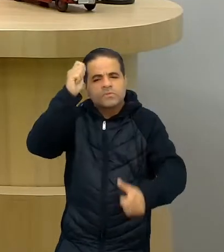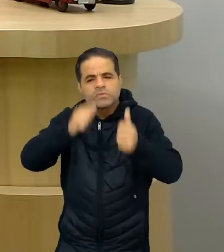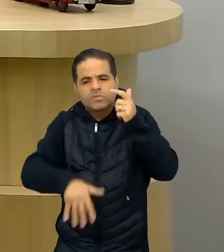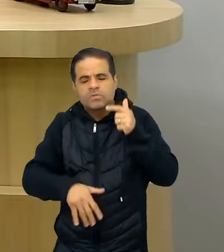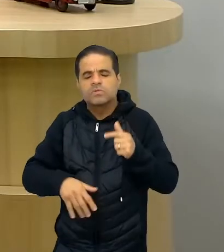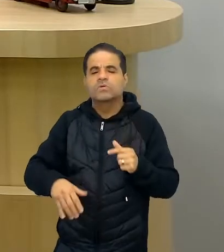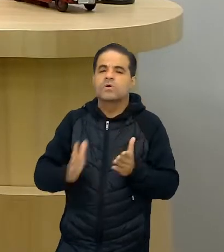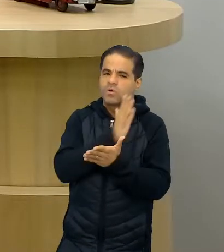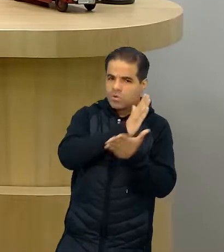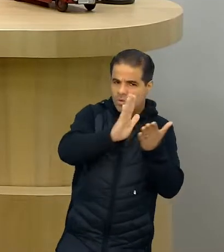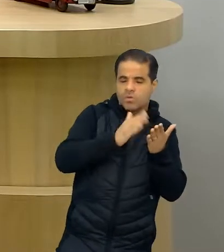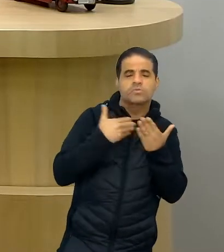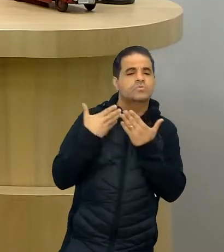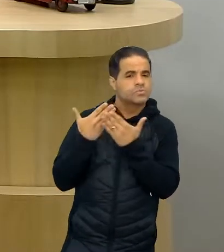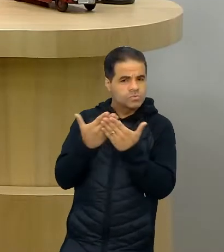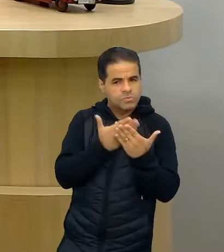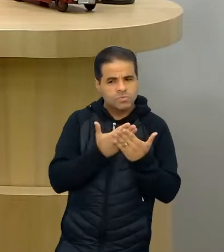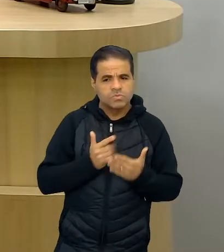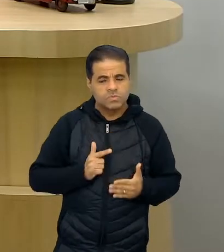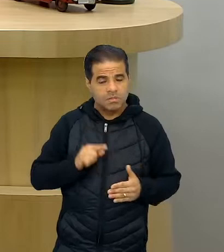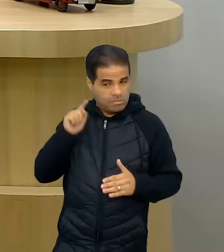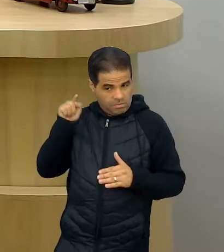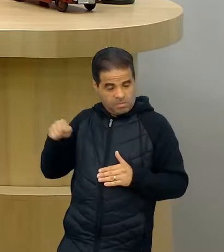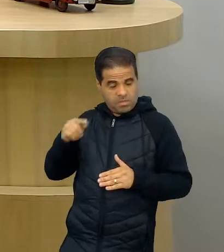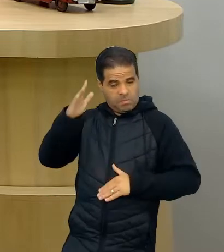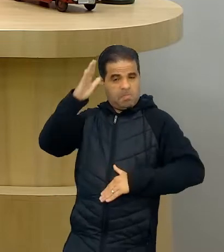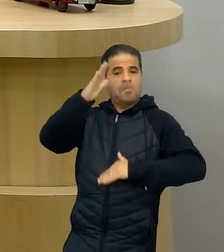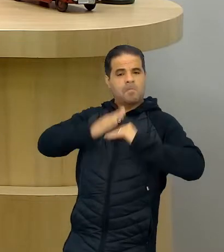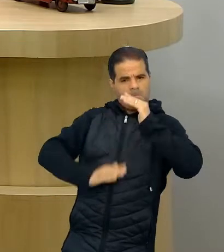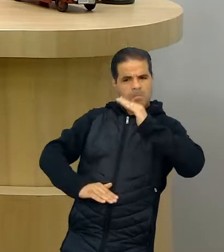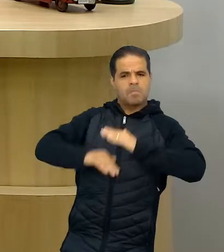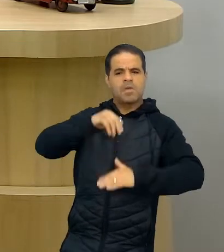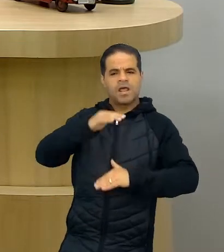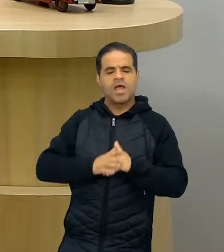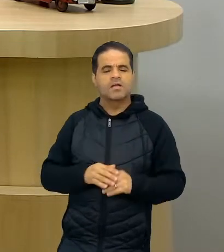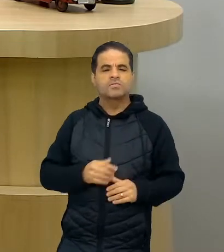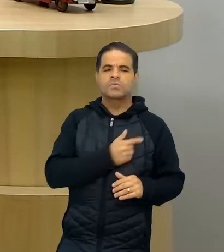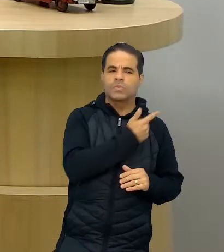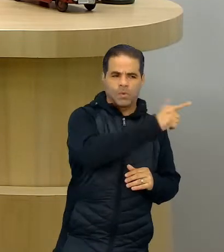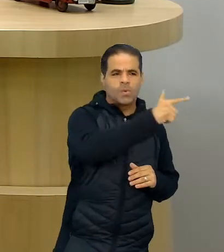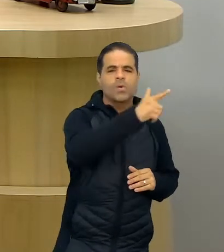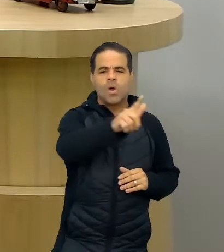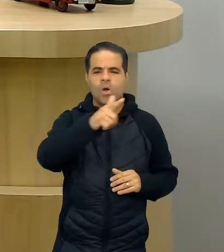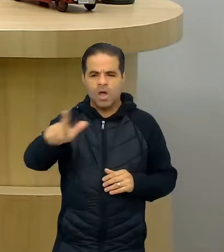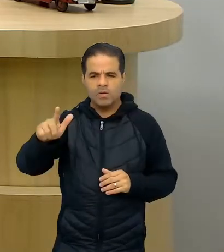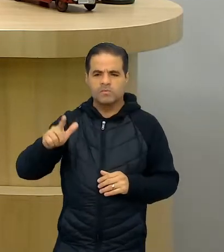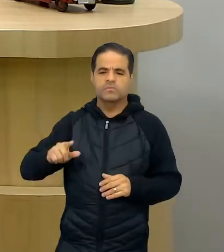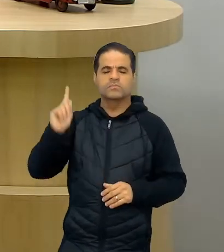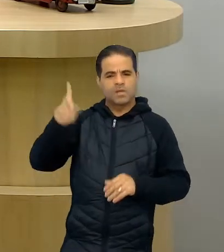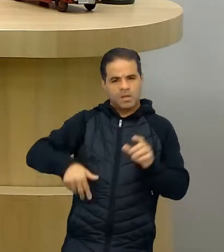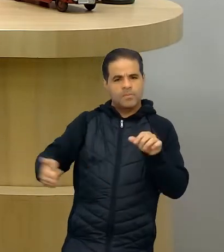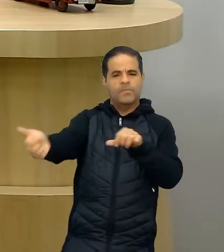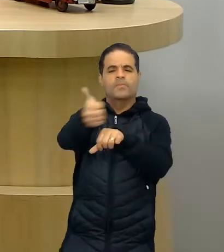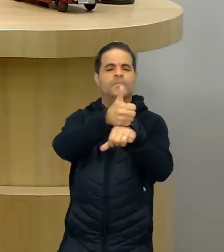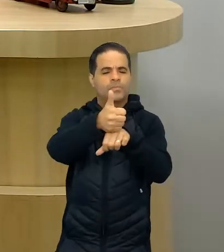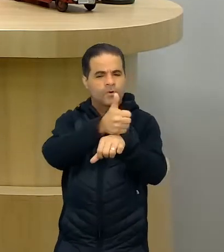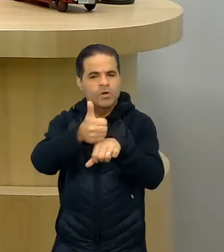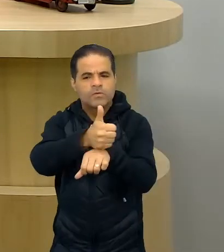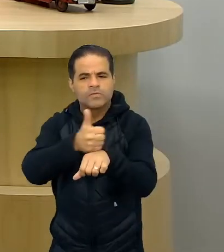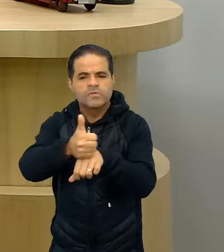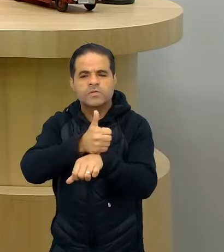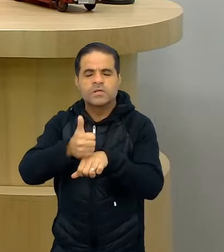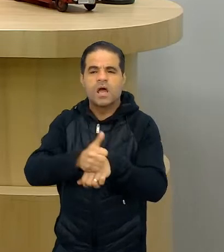enquanto alguns estudantes estiverem ali na prática, outros estarão como profissionais. Então, olha